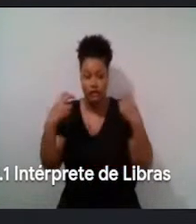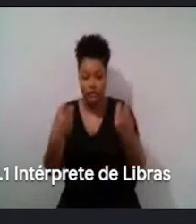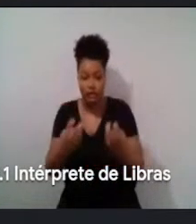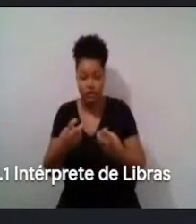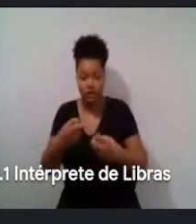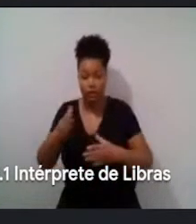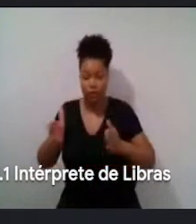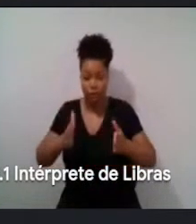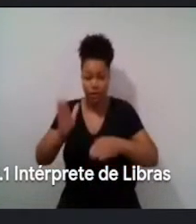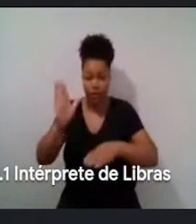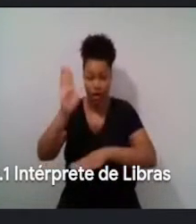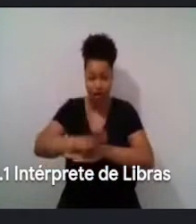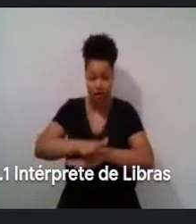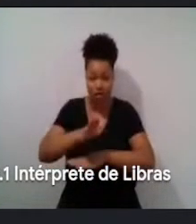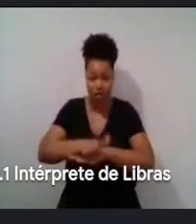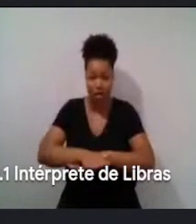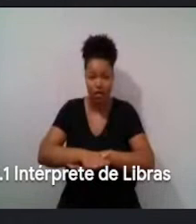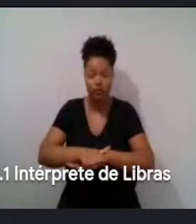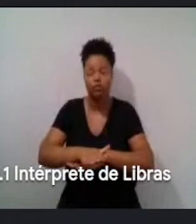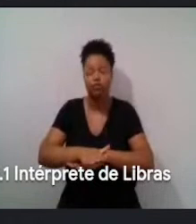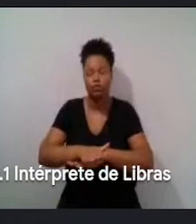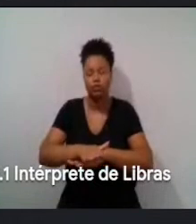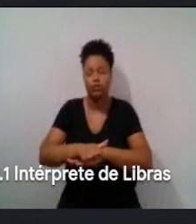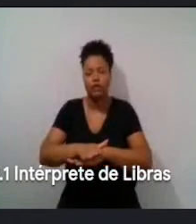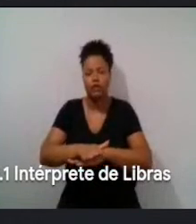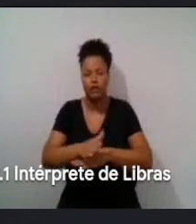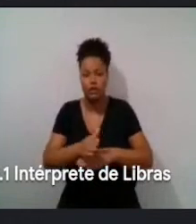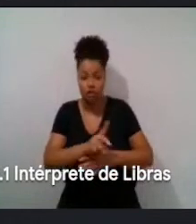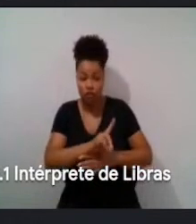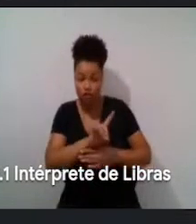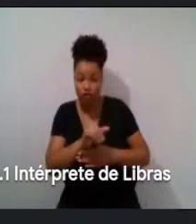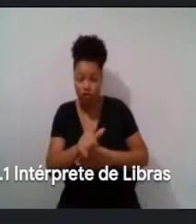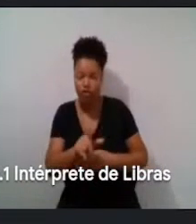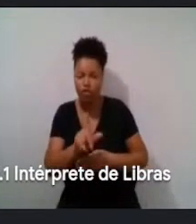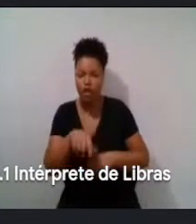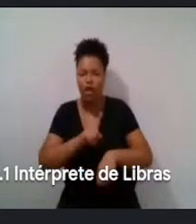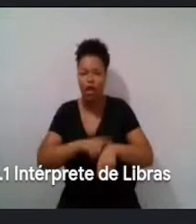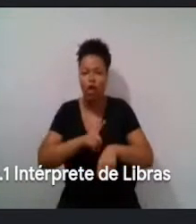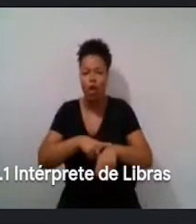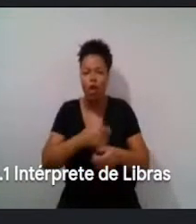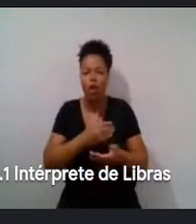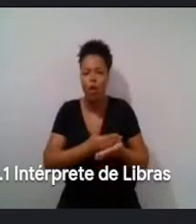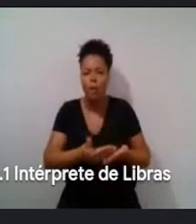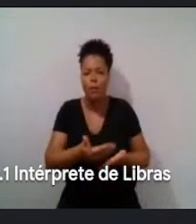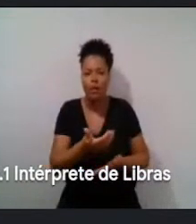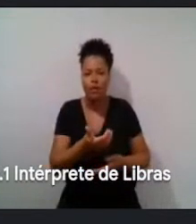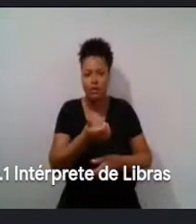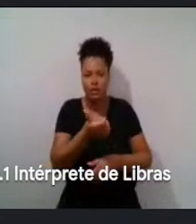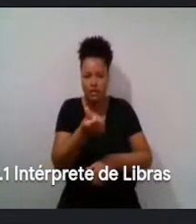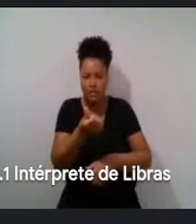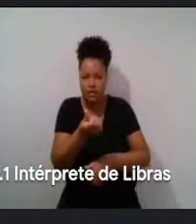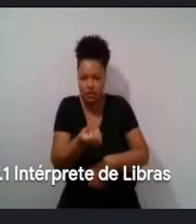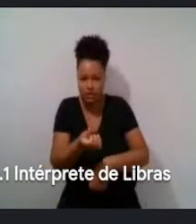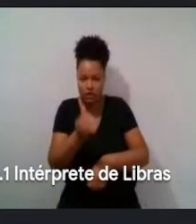dessas datas tenham início às 16 horas. Vamos começar mais cedo e vamos terminar mais tarde,